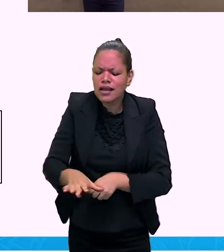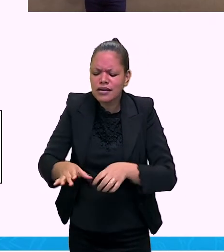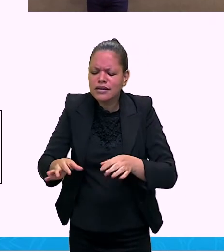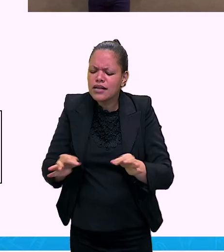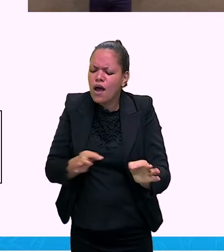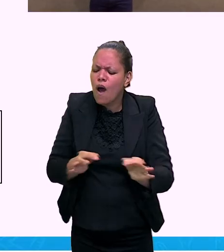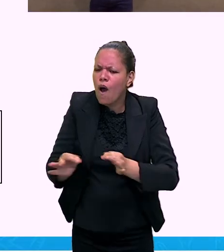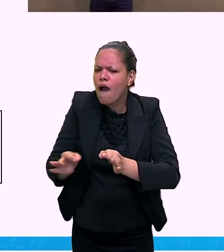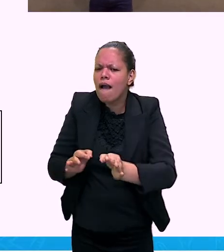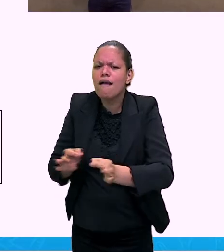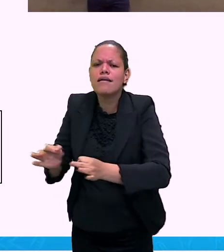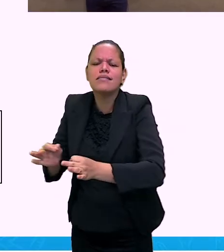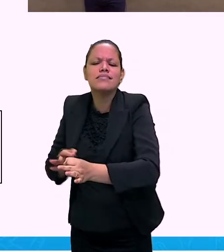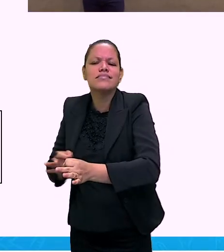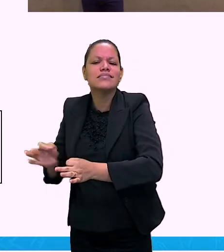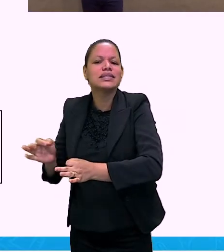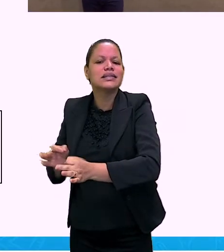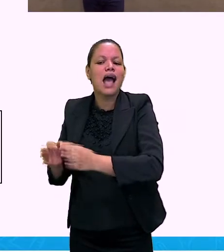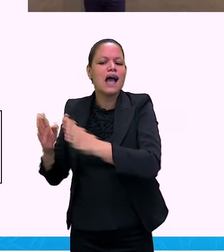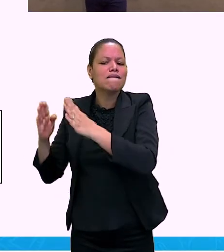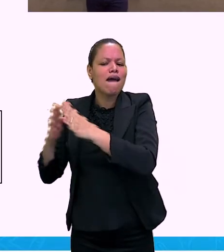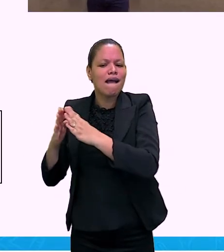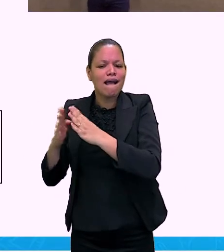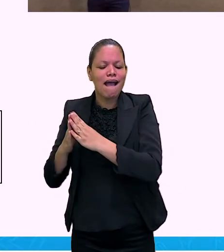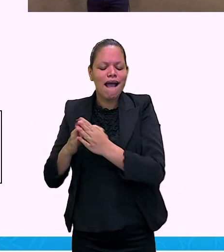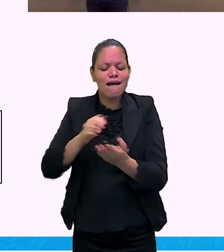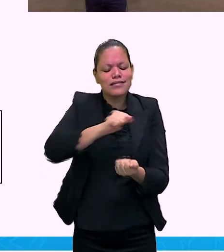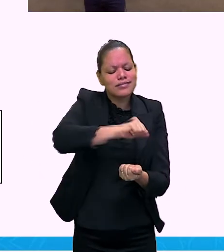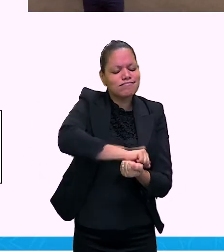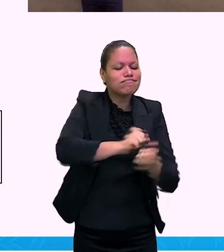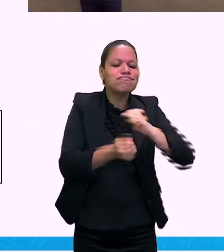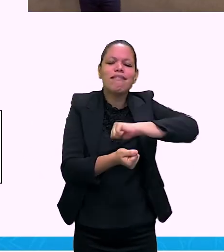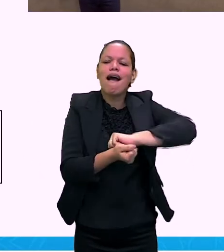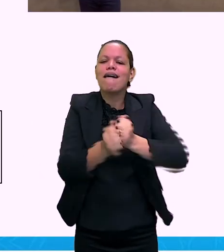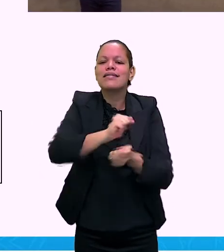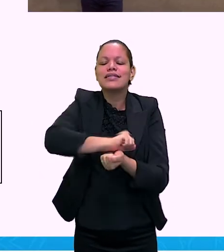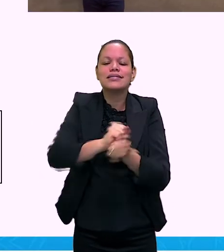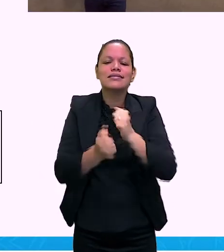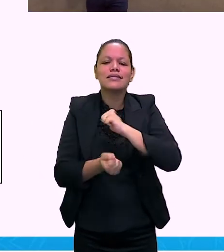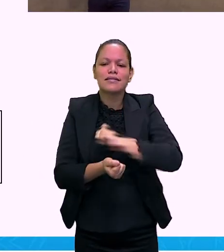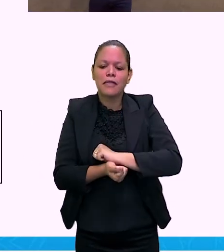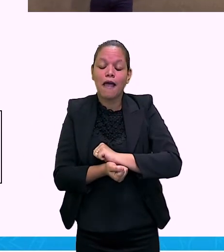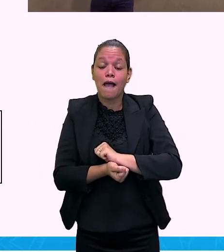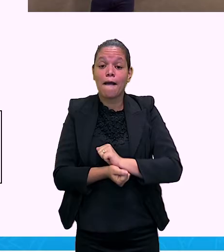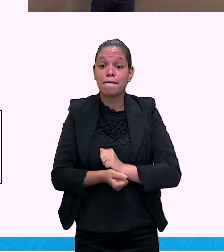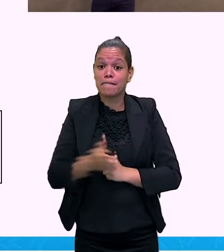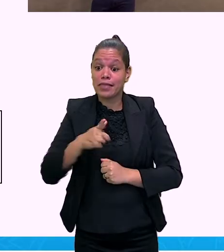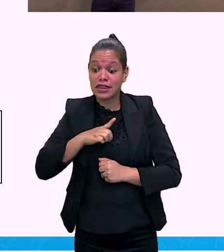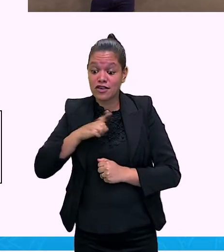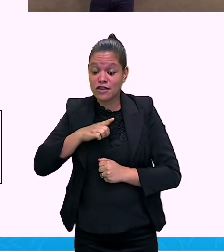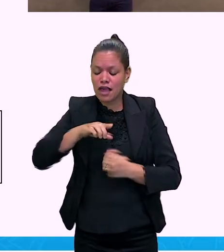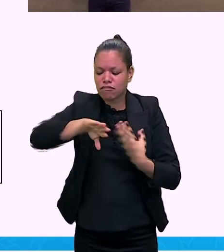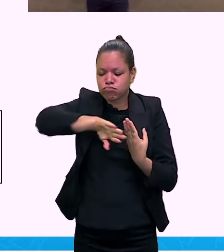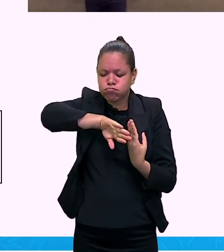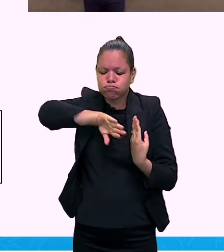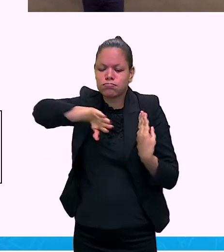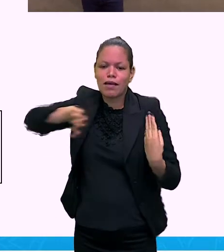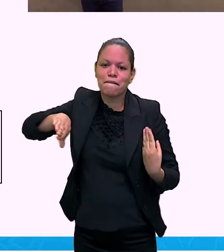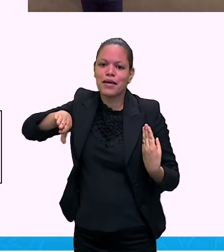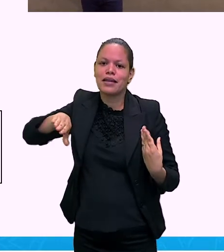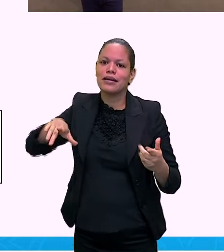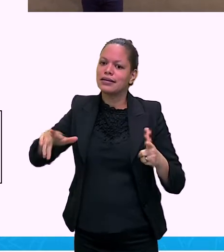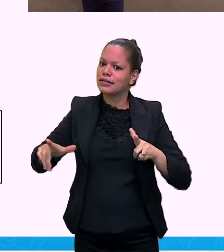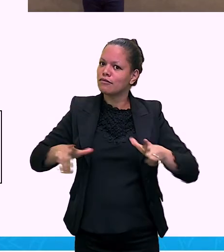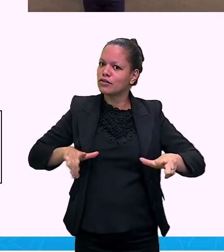do artesanato. Então eles faziam essa distinção entre os povos para que eles não pudessem ter